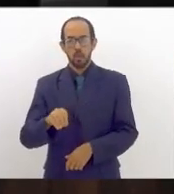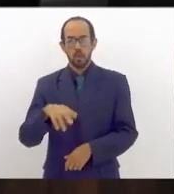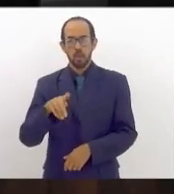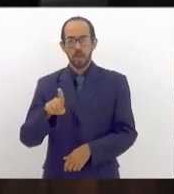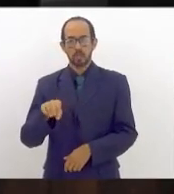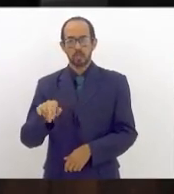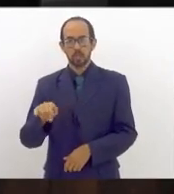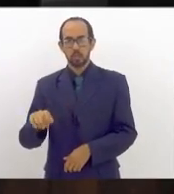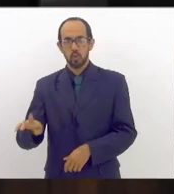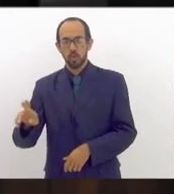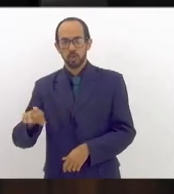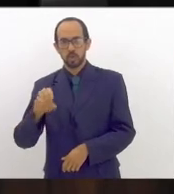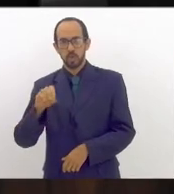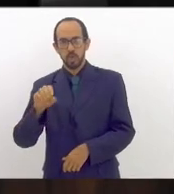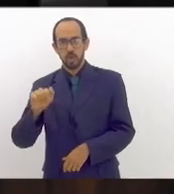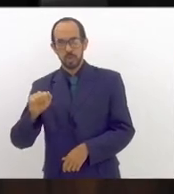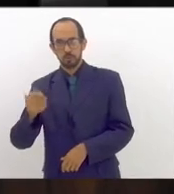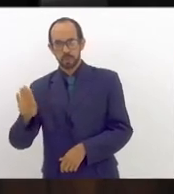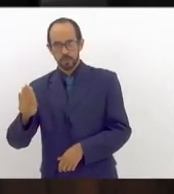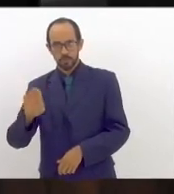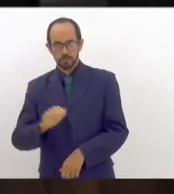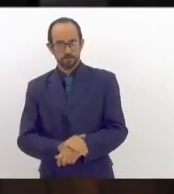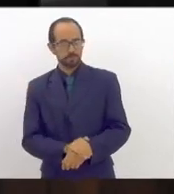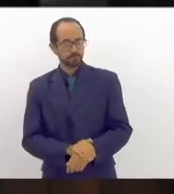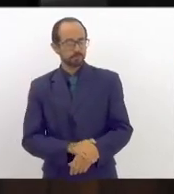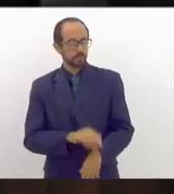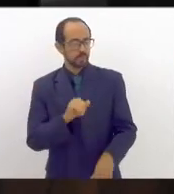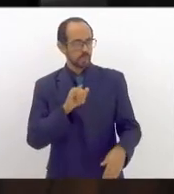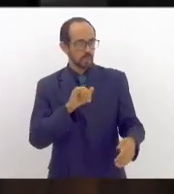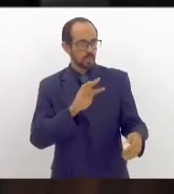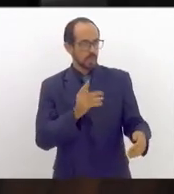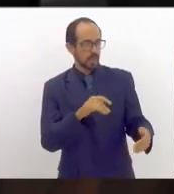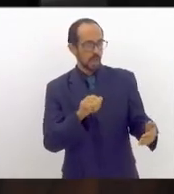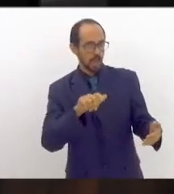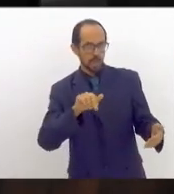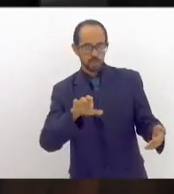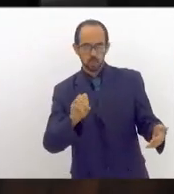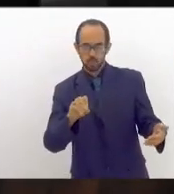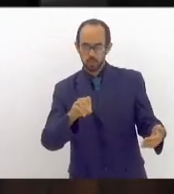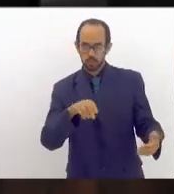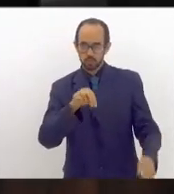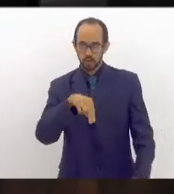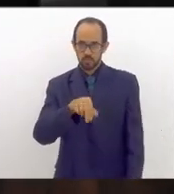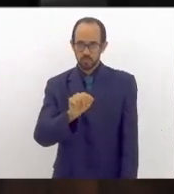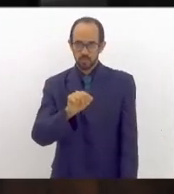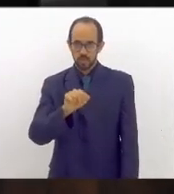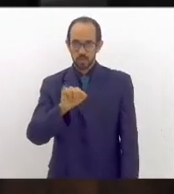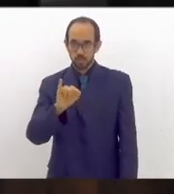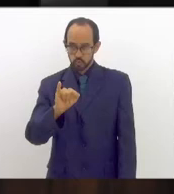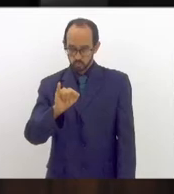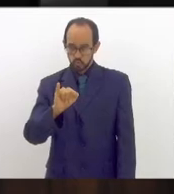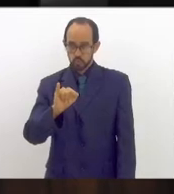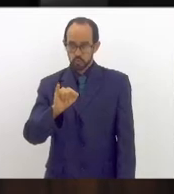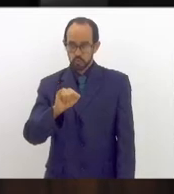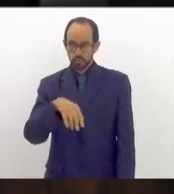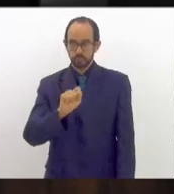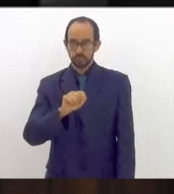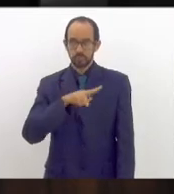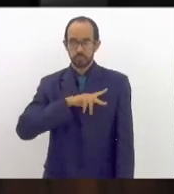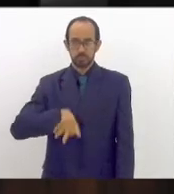OAB nosso amigo Hilário Nova Iguaçu presente Baixada presente presidente da OAB